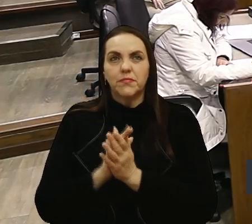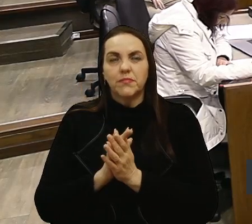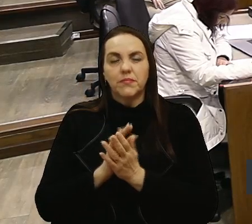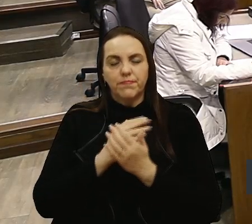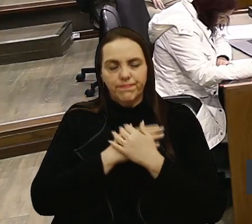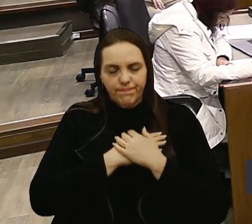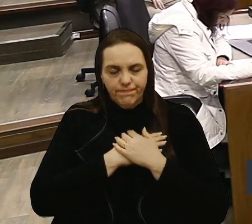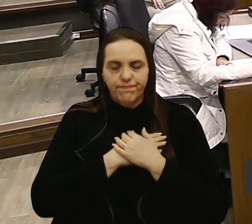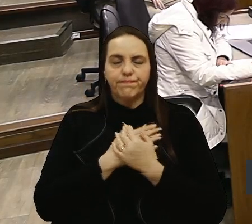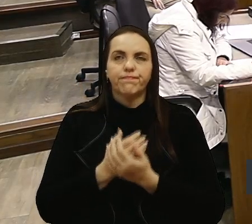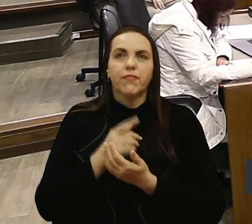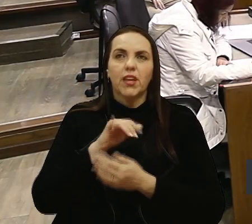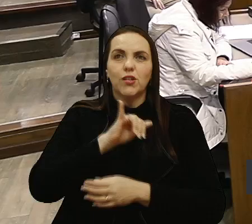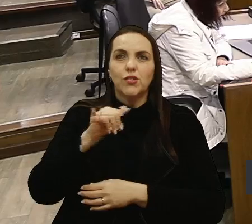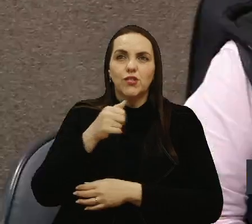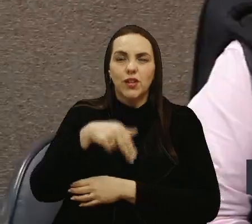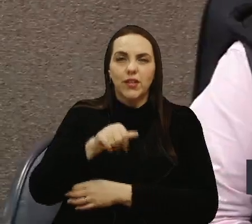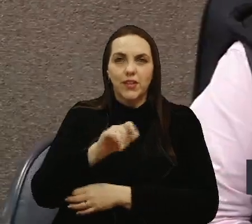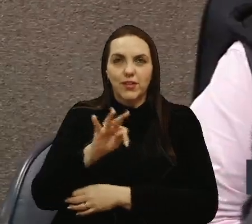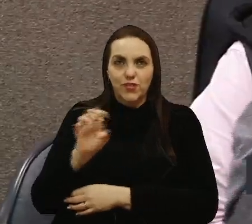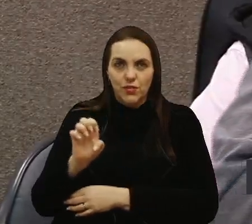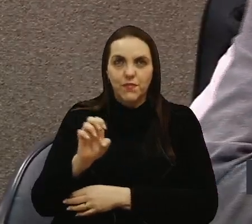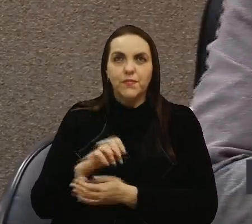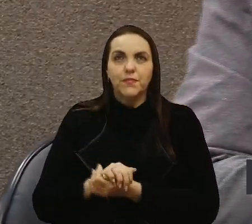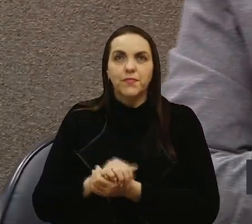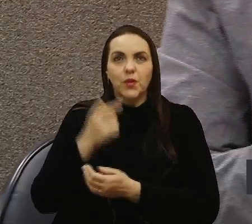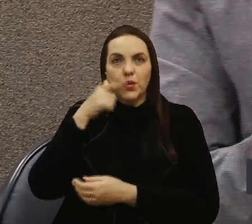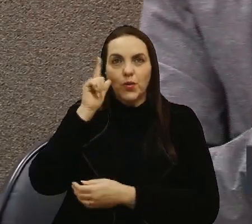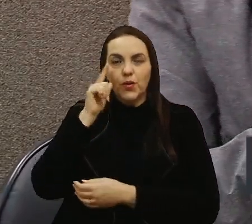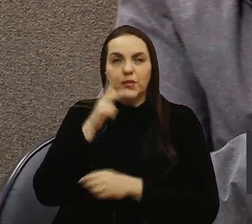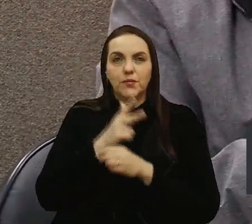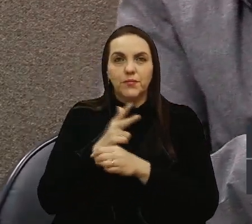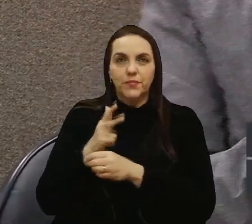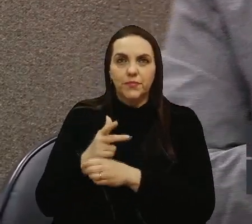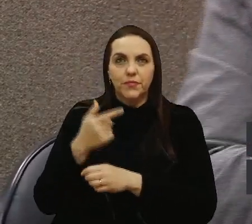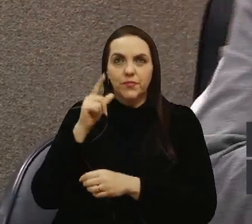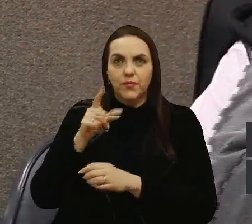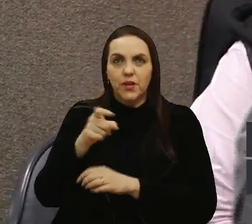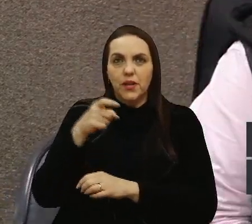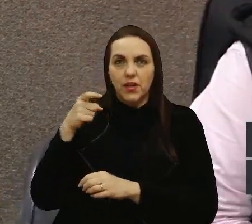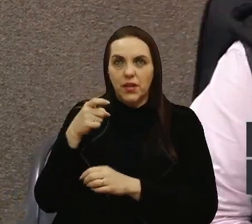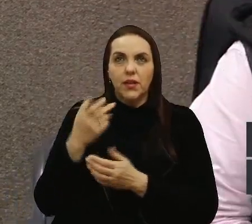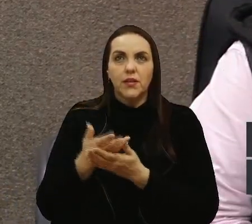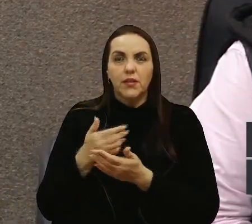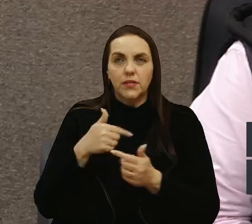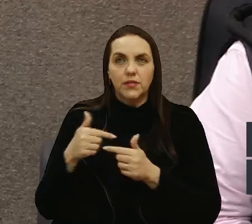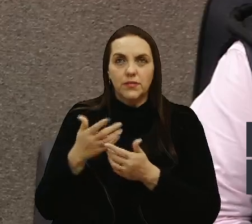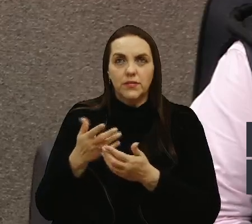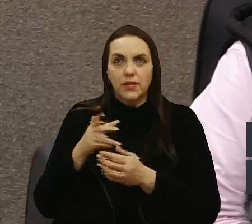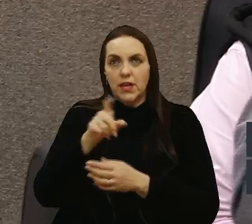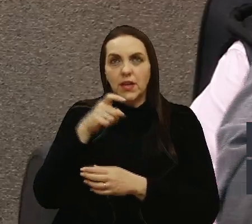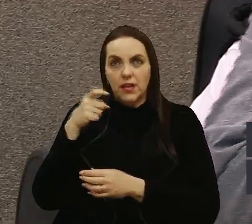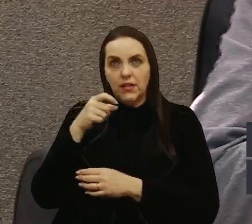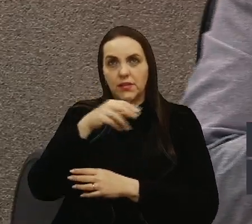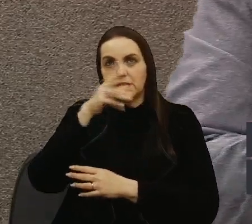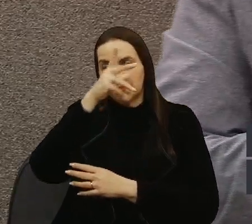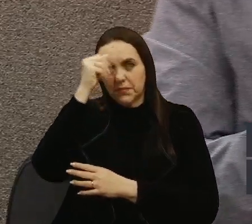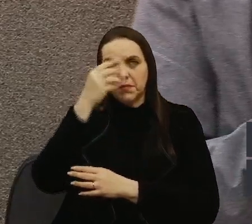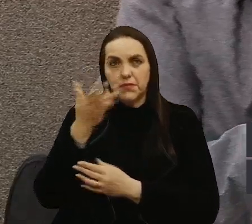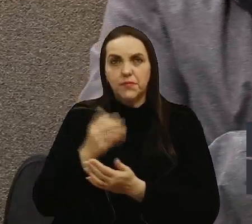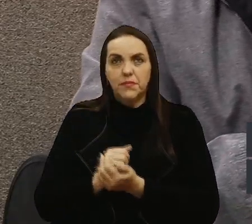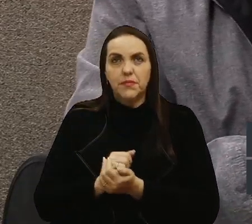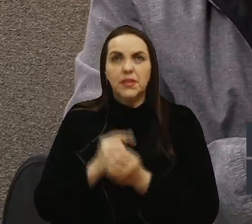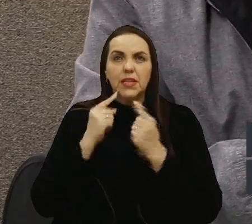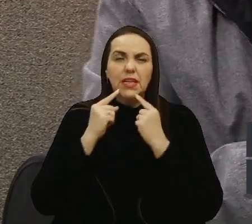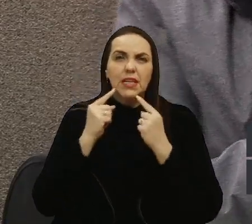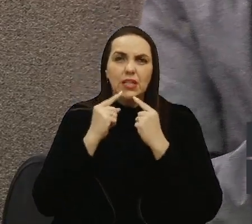a Janete. A Janete, que ontem teve que assistir o vídeo do seu ex-empregador e ex-candidato a prefeito, criticando o prefeito Adiló pelo atraso